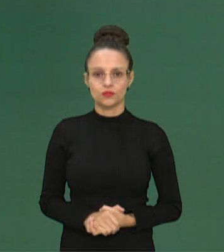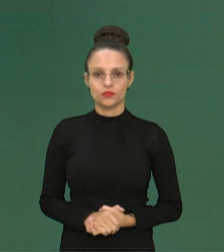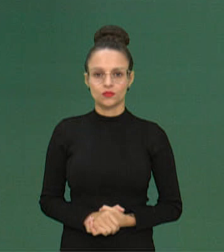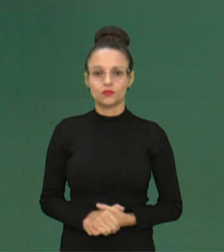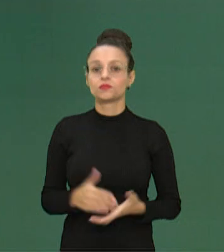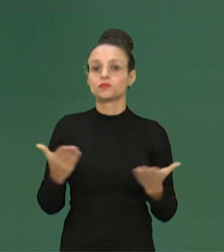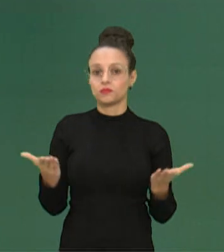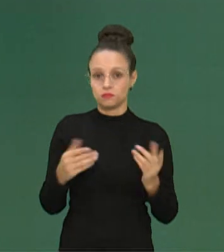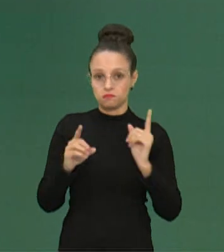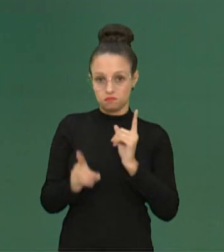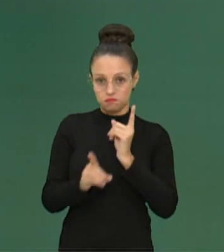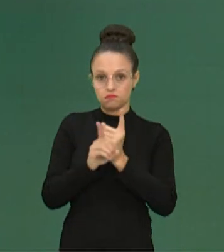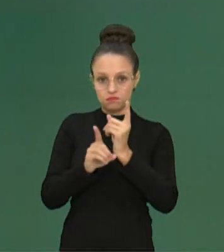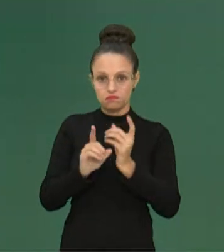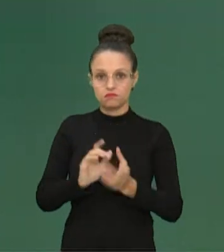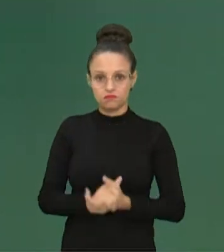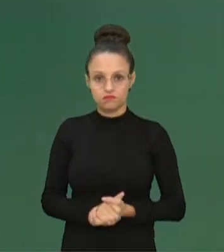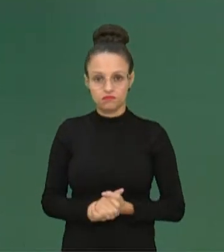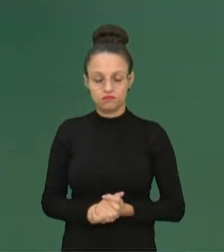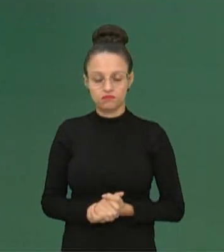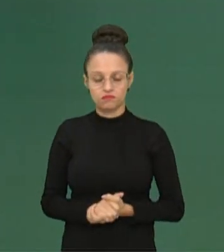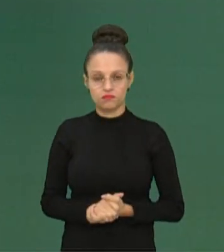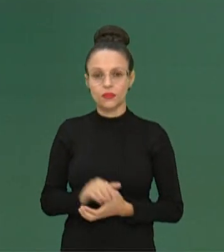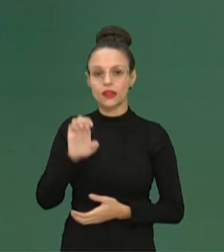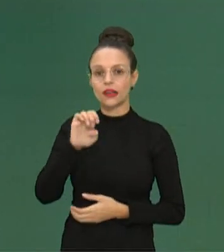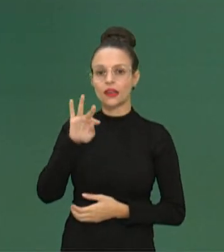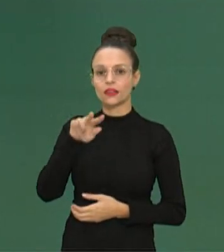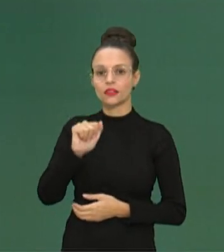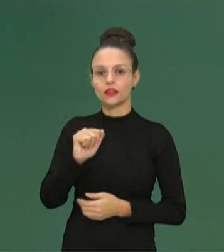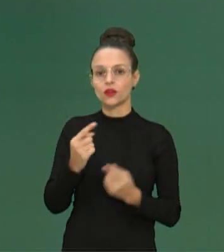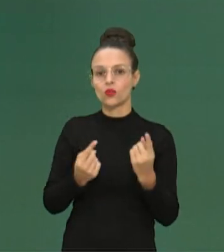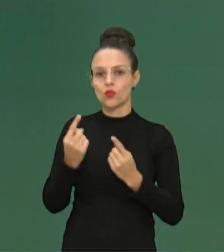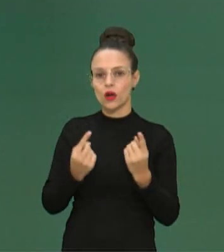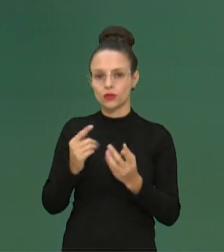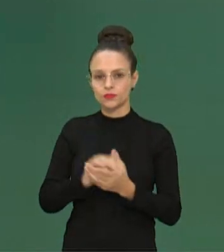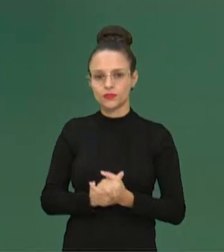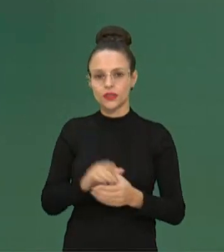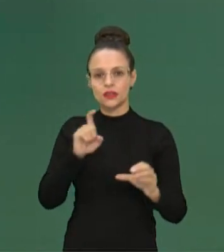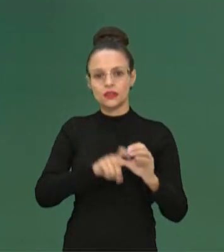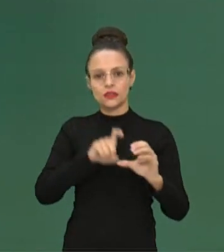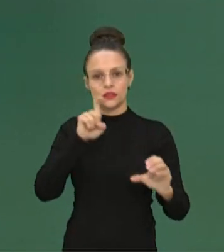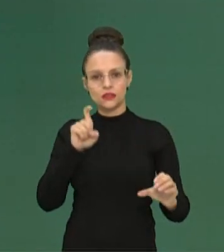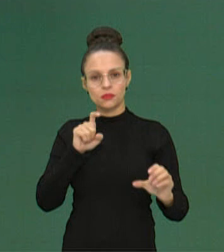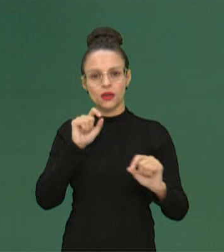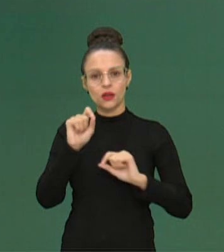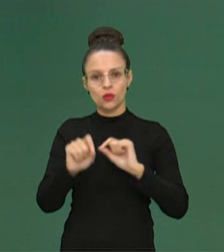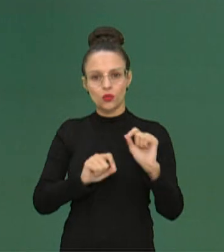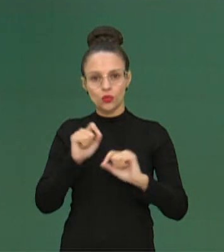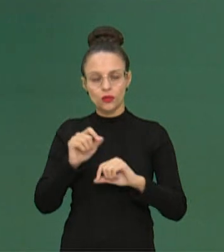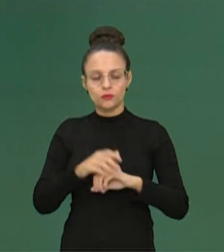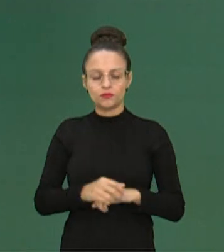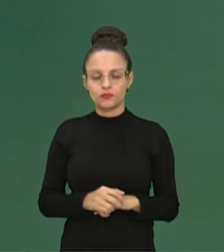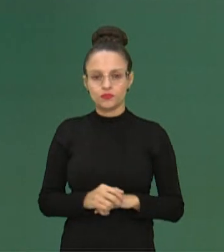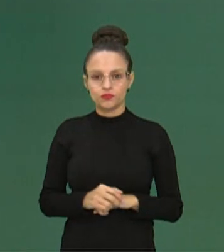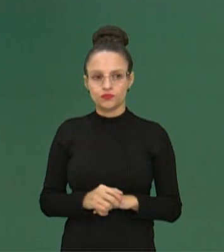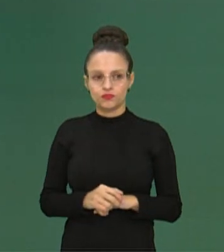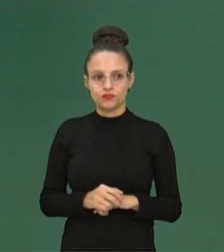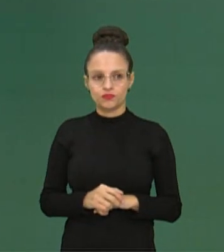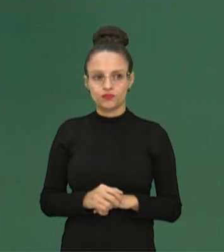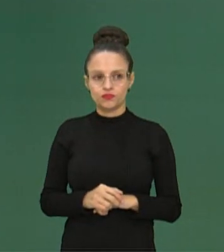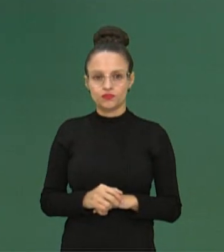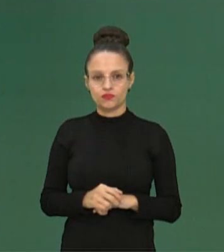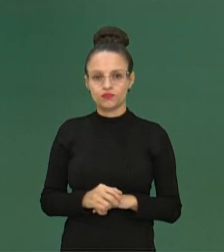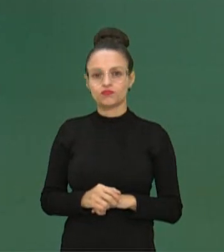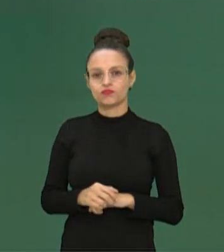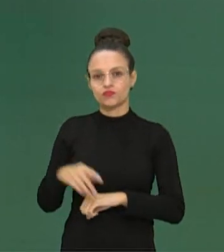E daí, descobriu de onde é o ETA? Vamos lá? Querendo separar em dois?